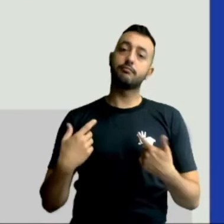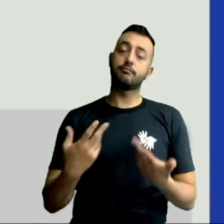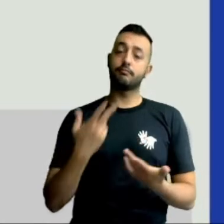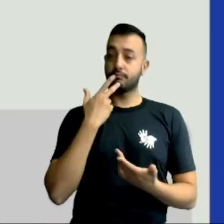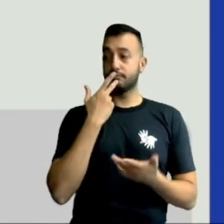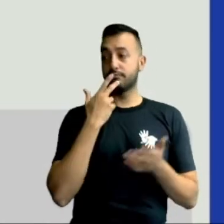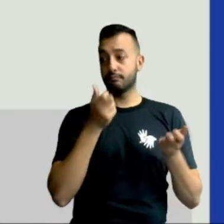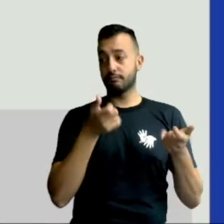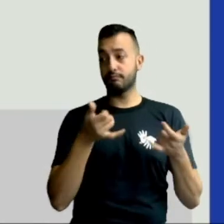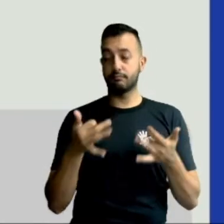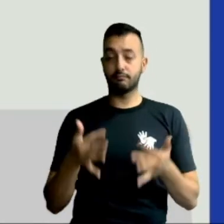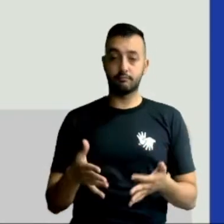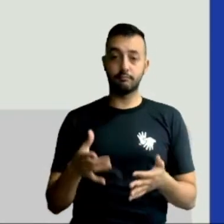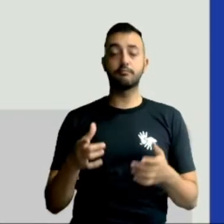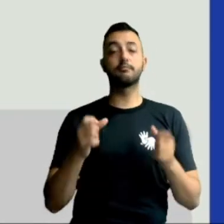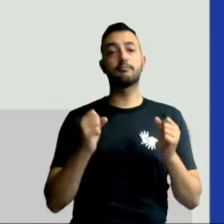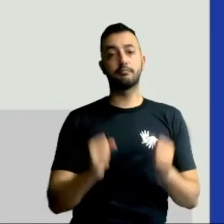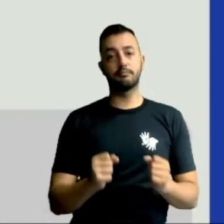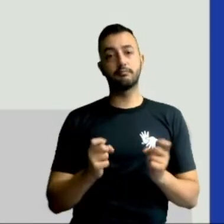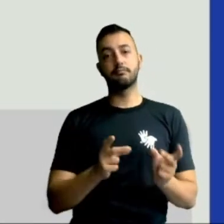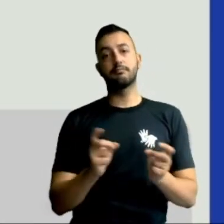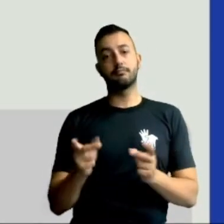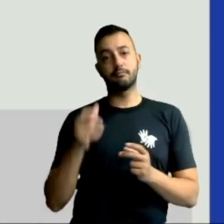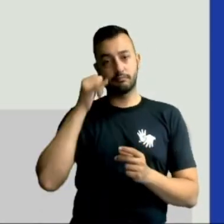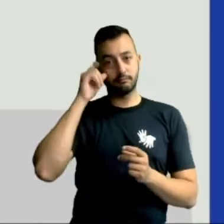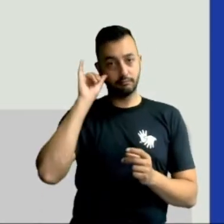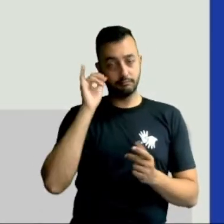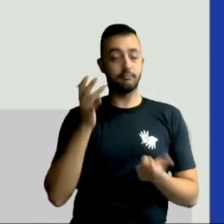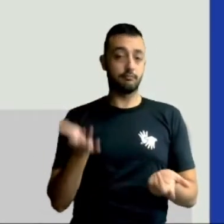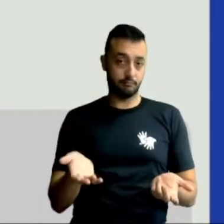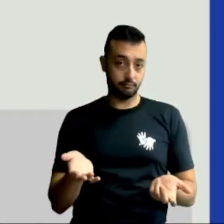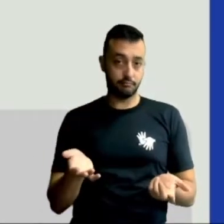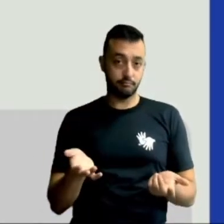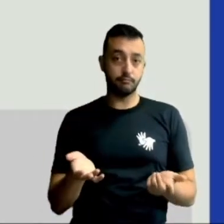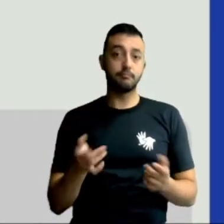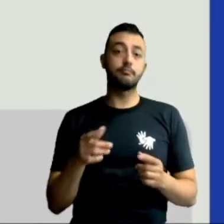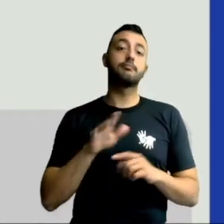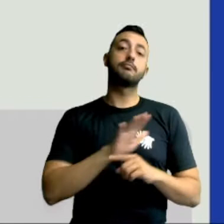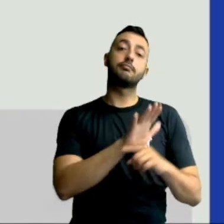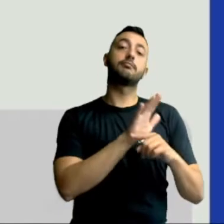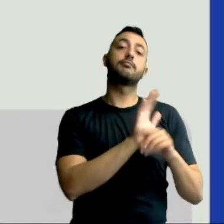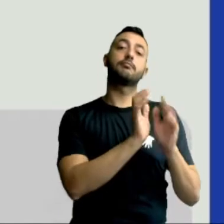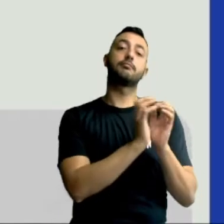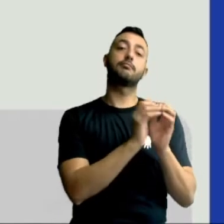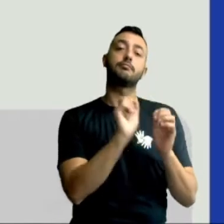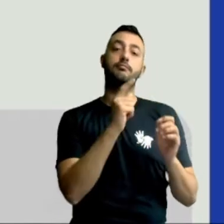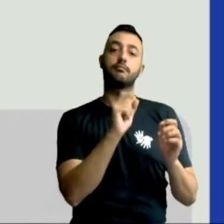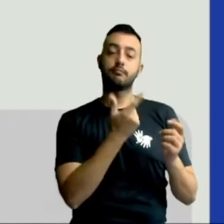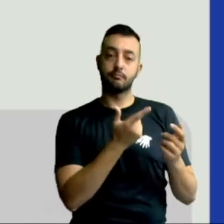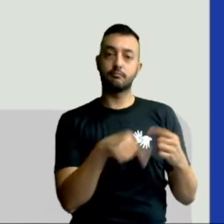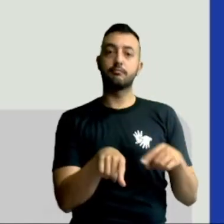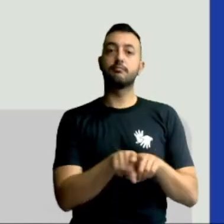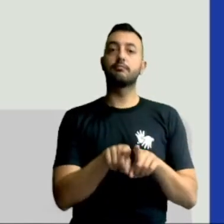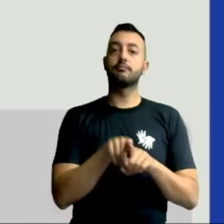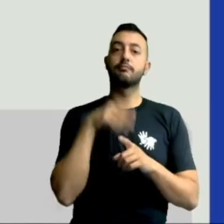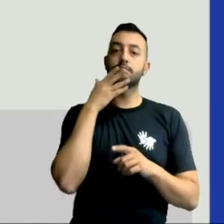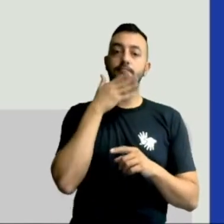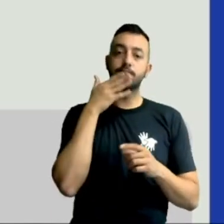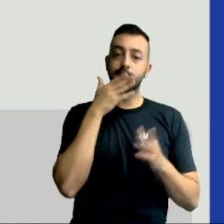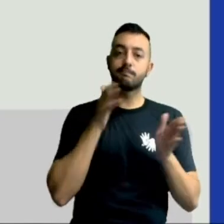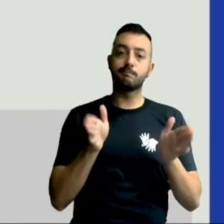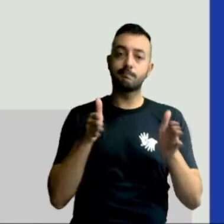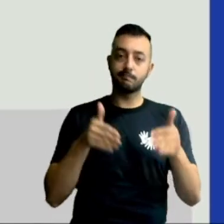dizendo para vocês, né? Servia de local para poder vender o gado para o abastecimento de Recife e Olinda. Vendia-se rapadura,